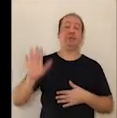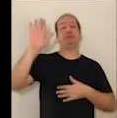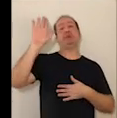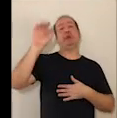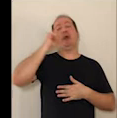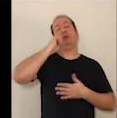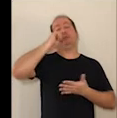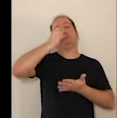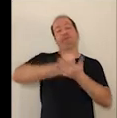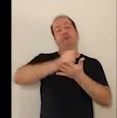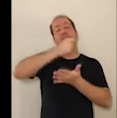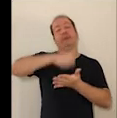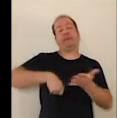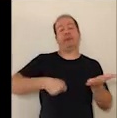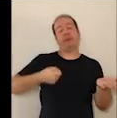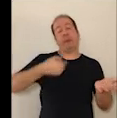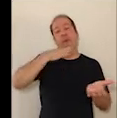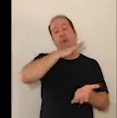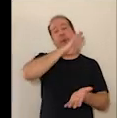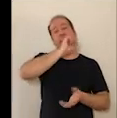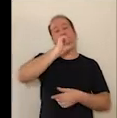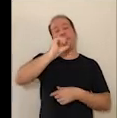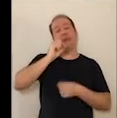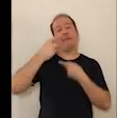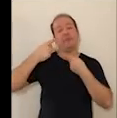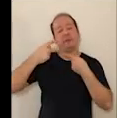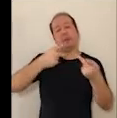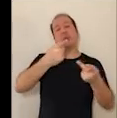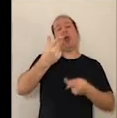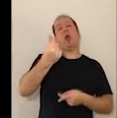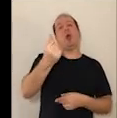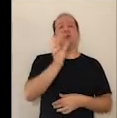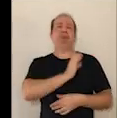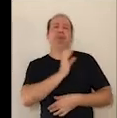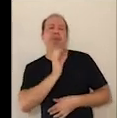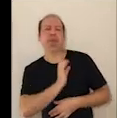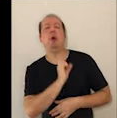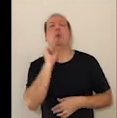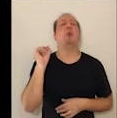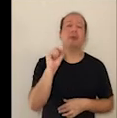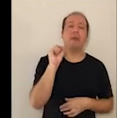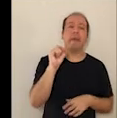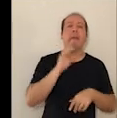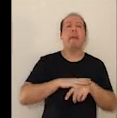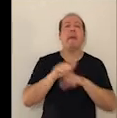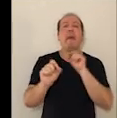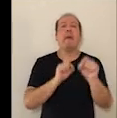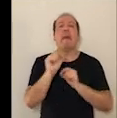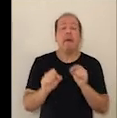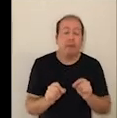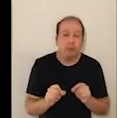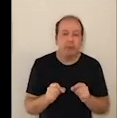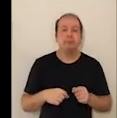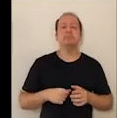Candidatar-se ao testamento, é claro. Quem iria visitar um homem rico sozinho a meio caminho entre o médico e o coveiro se não fosse por esse motivo?